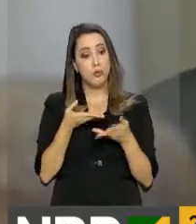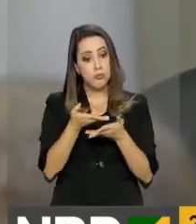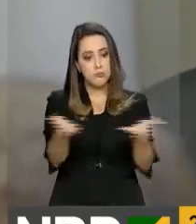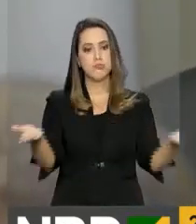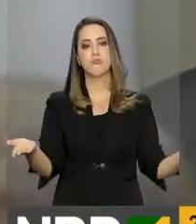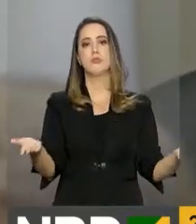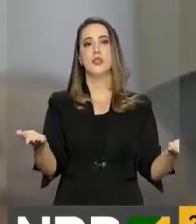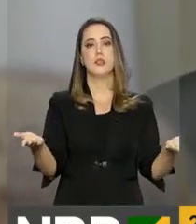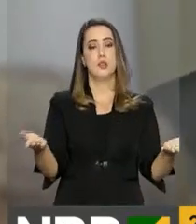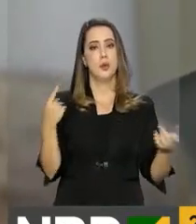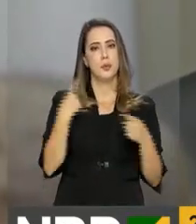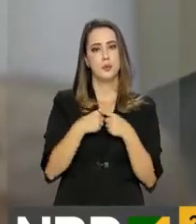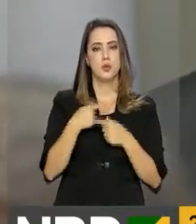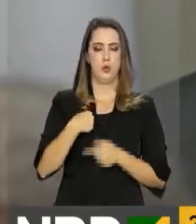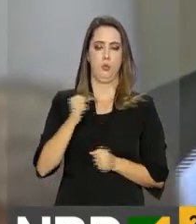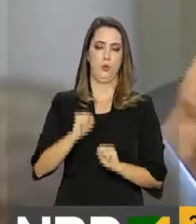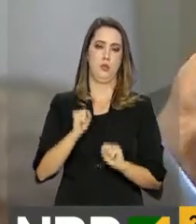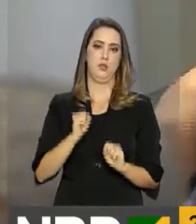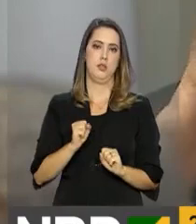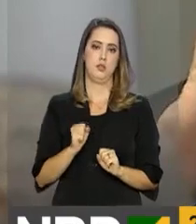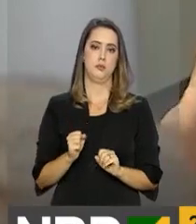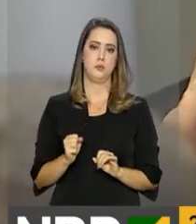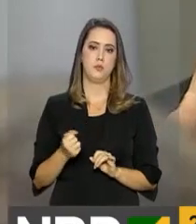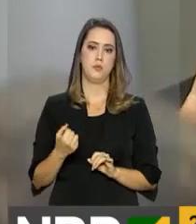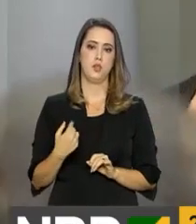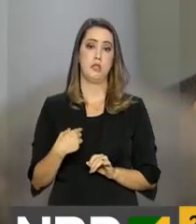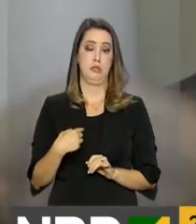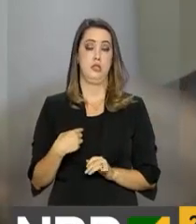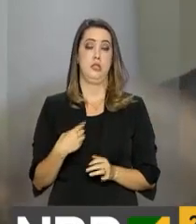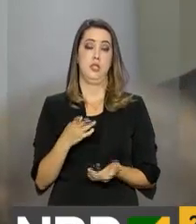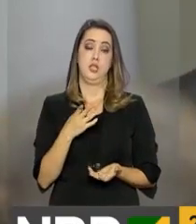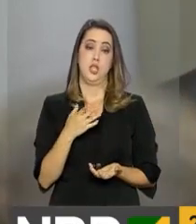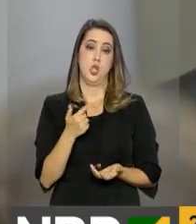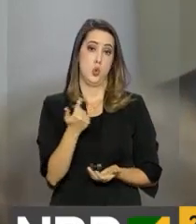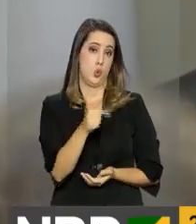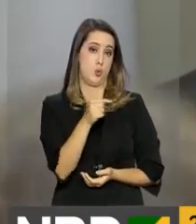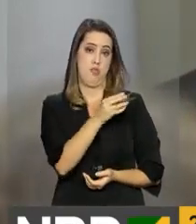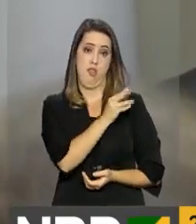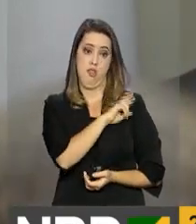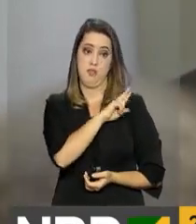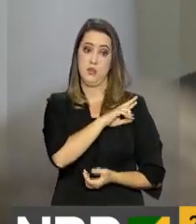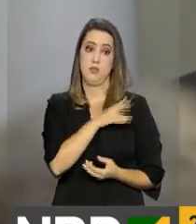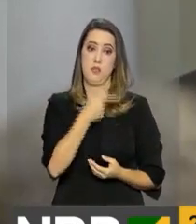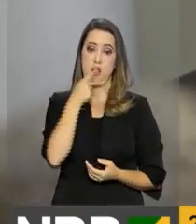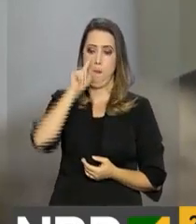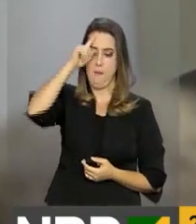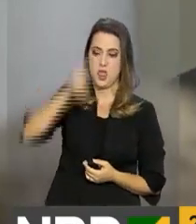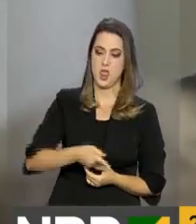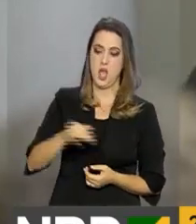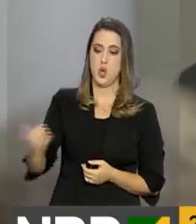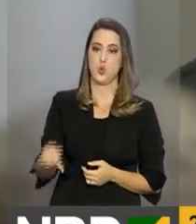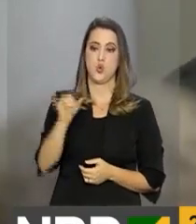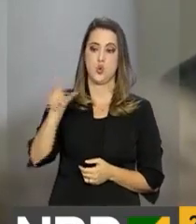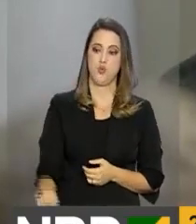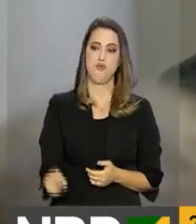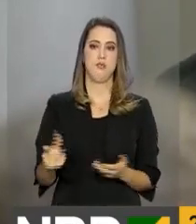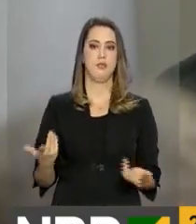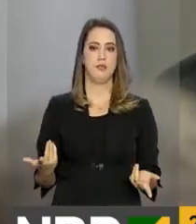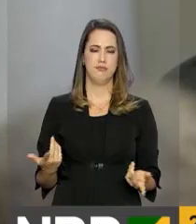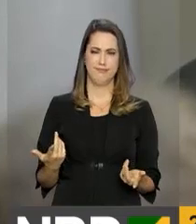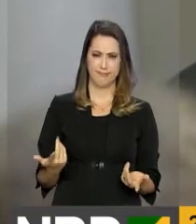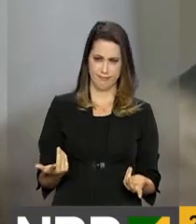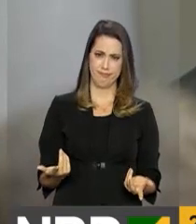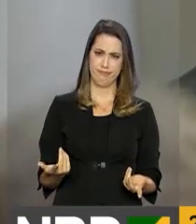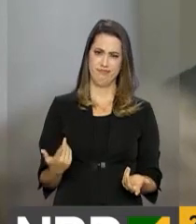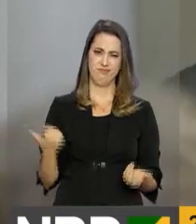senhores. Porque eu poderia determinar, irresponsavelmente, que os juros caíssem. Isso já foi feito no passado e não deu resultado.